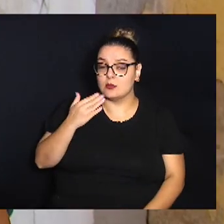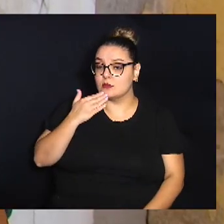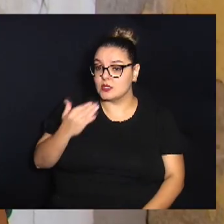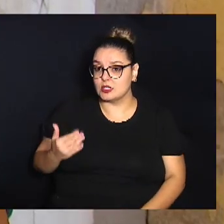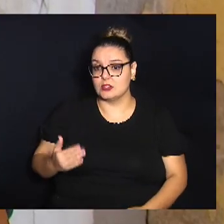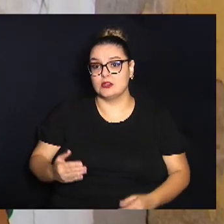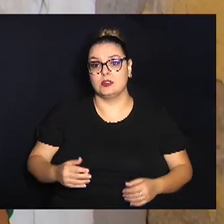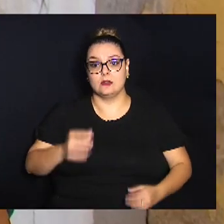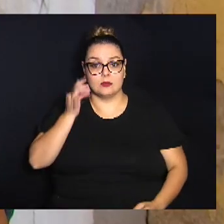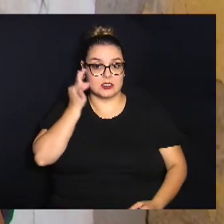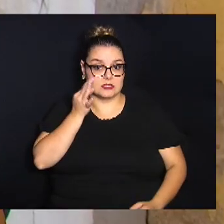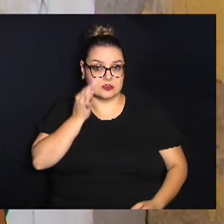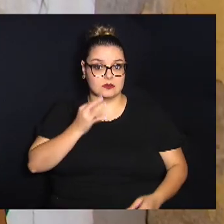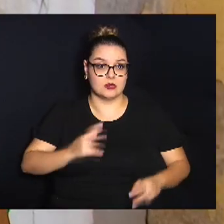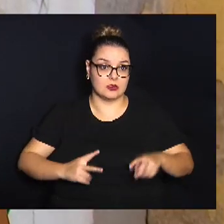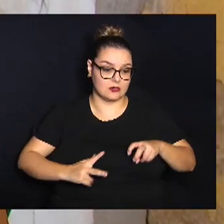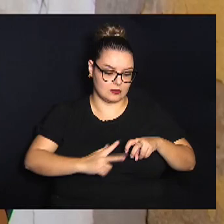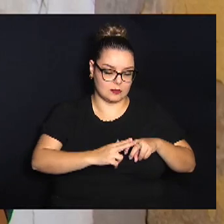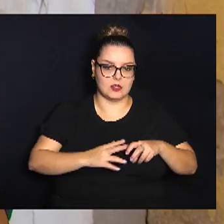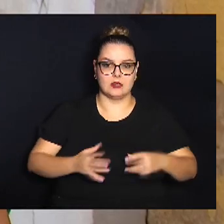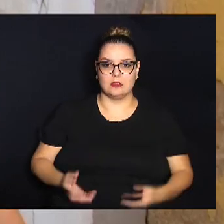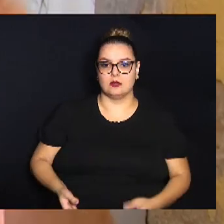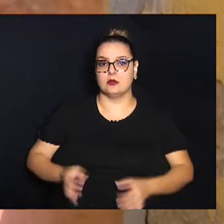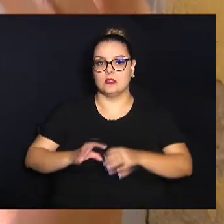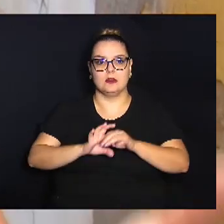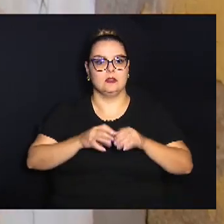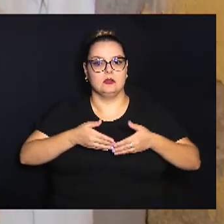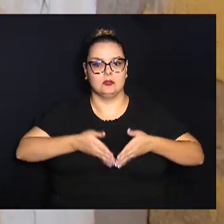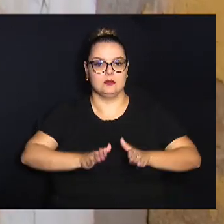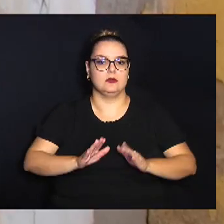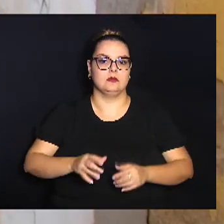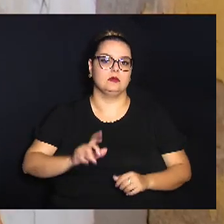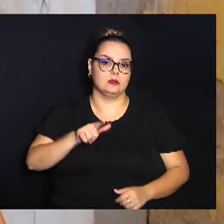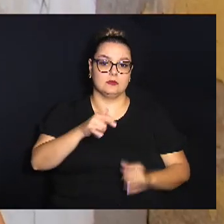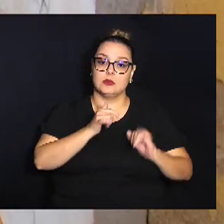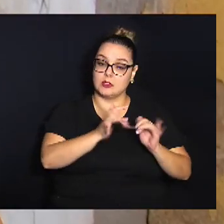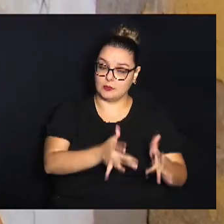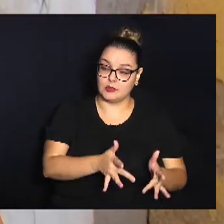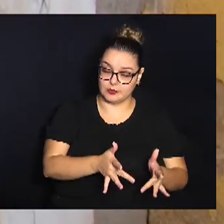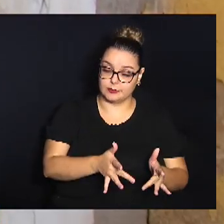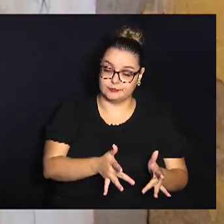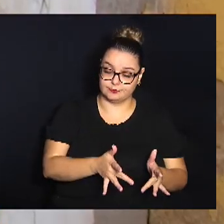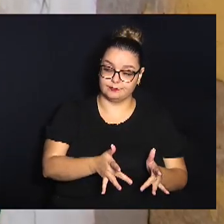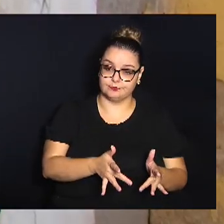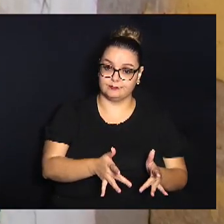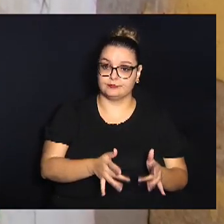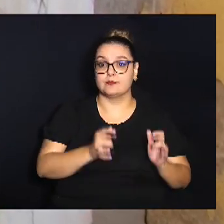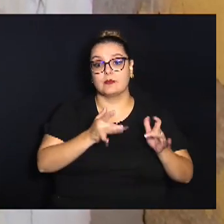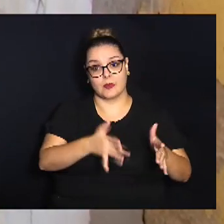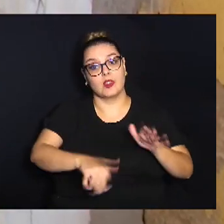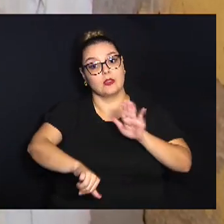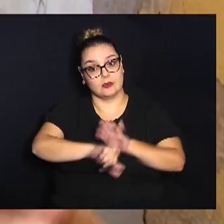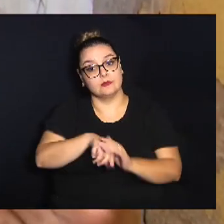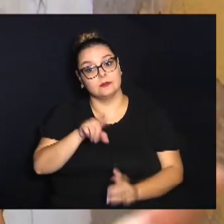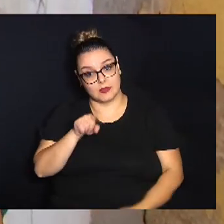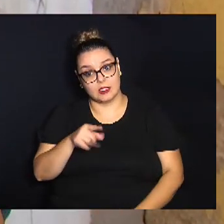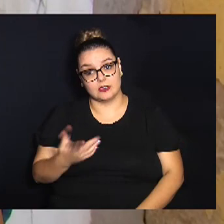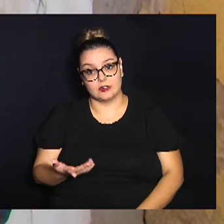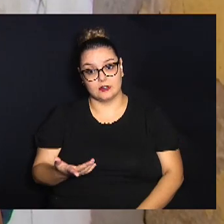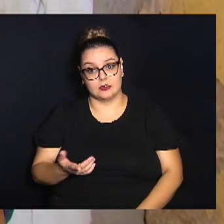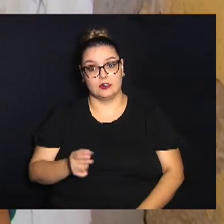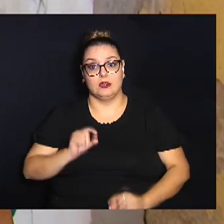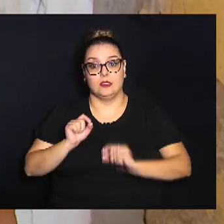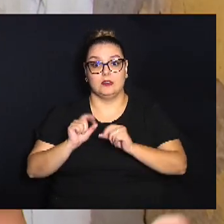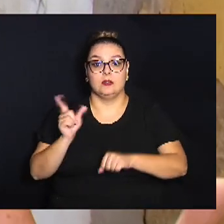essas fêmeas, não, ela deixou nascer e depois abandonou. Abandonar é crime. Então, o que a